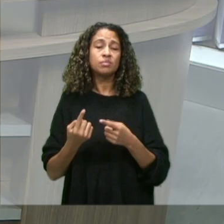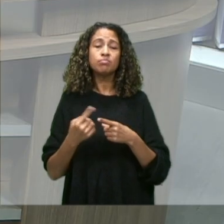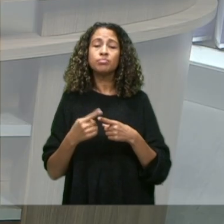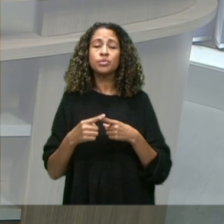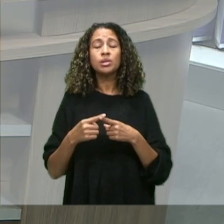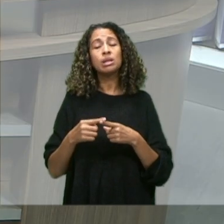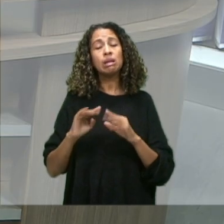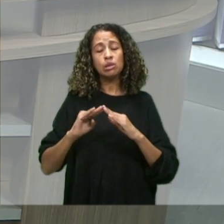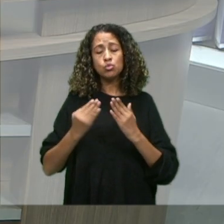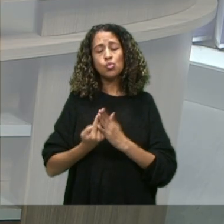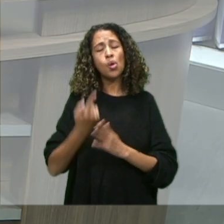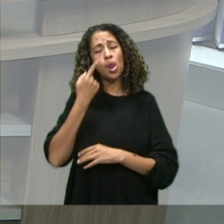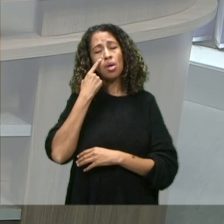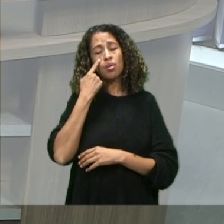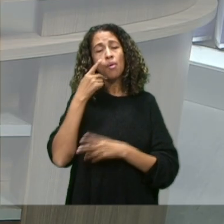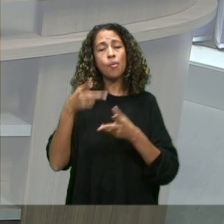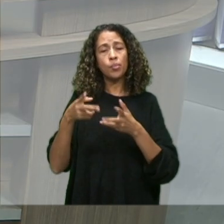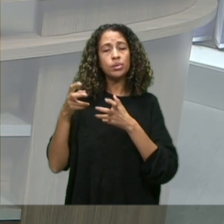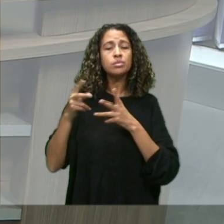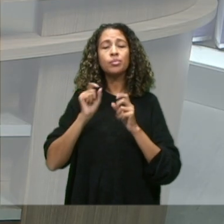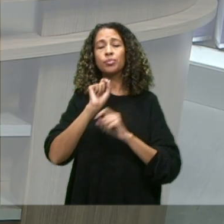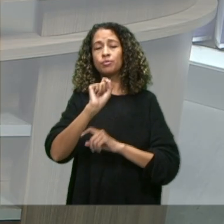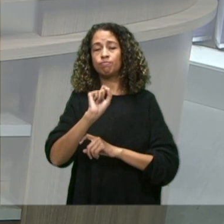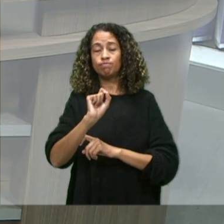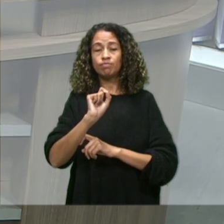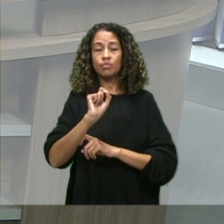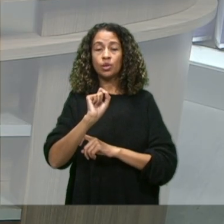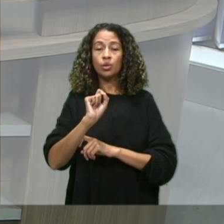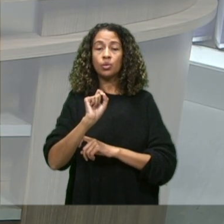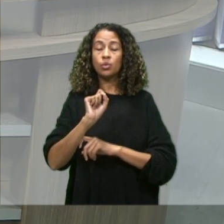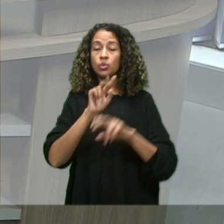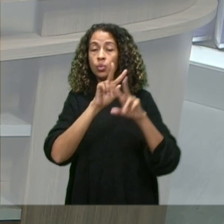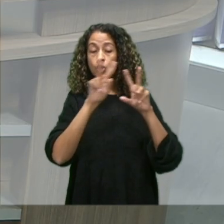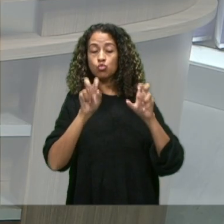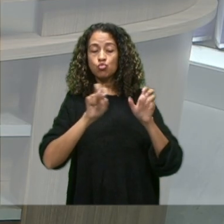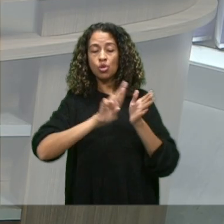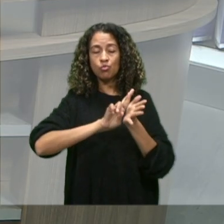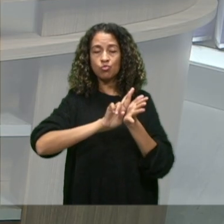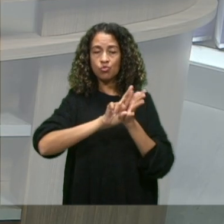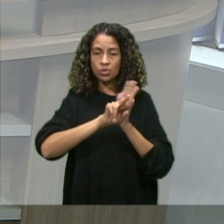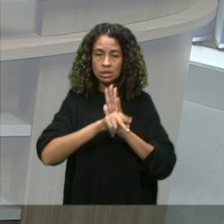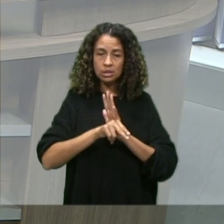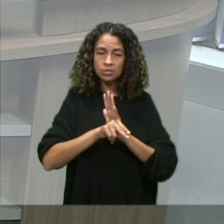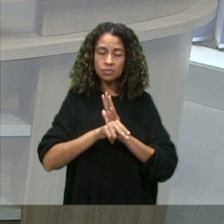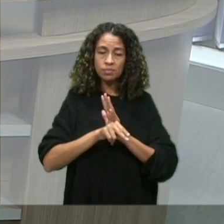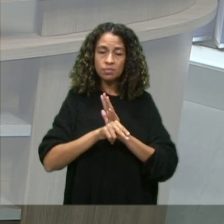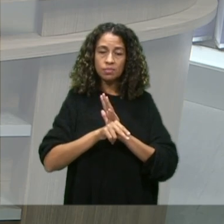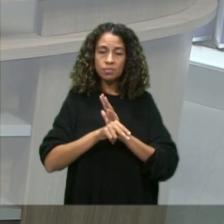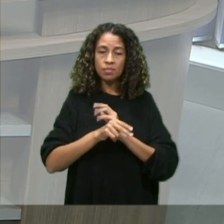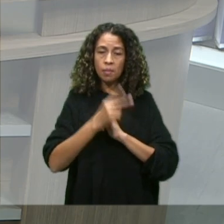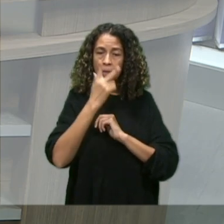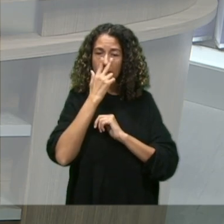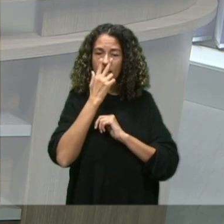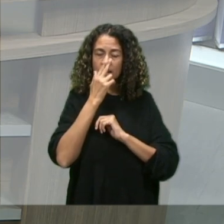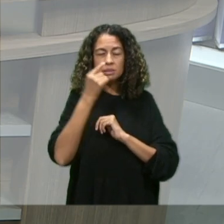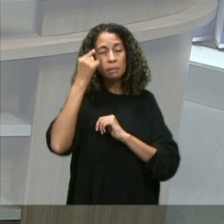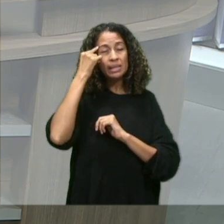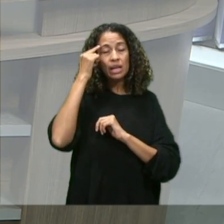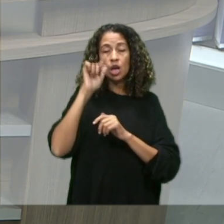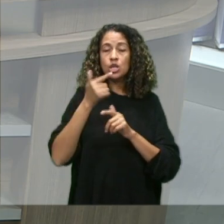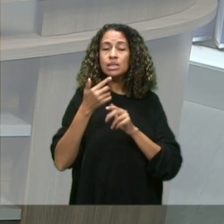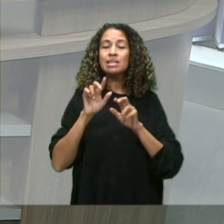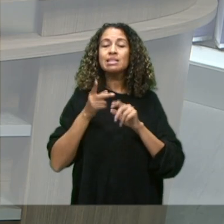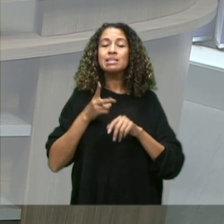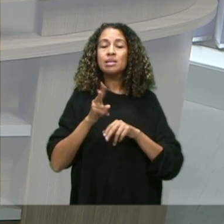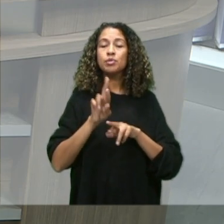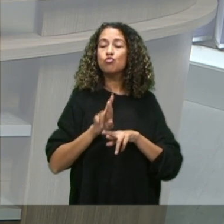nas escolas também, que quando entra na sistemática da diversidade, acaba focando muito no diferente e não